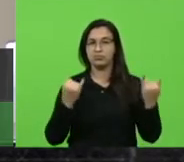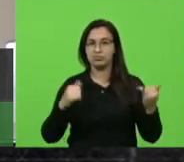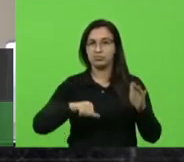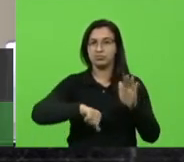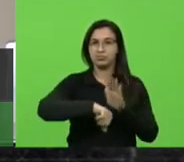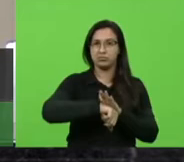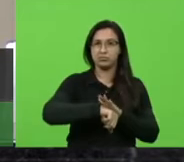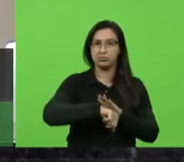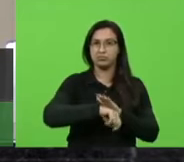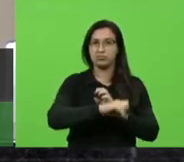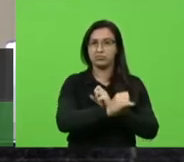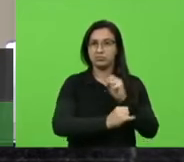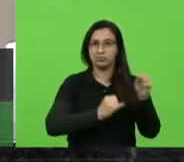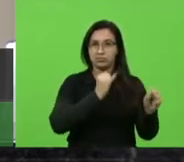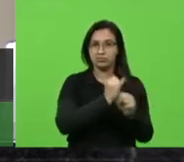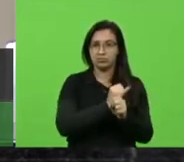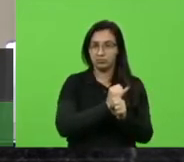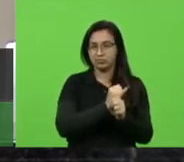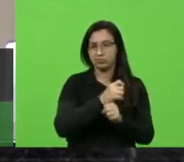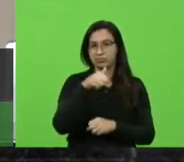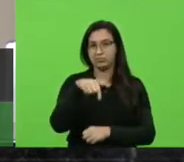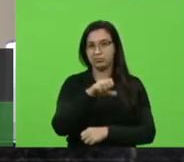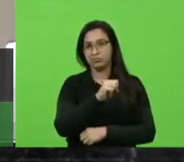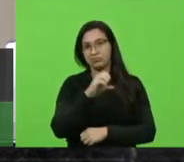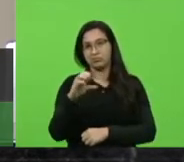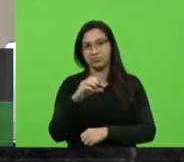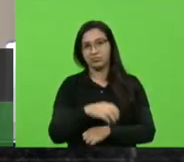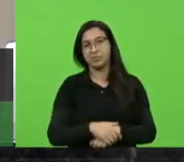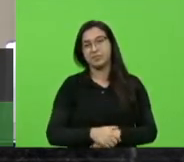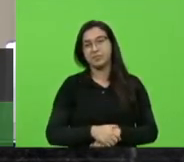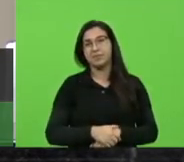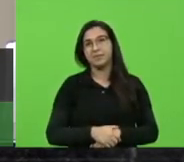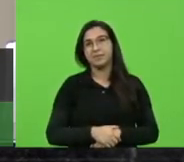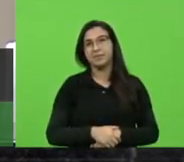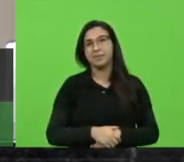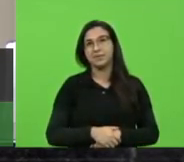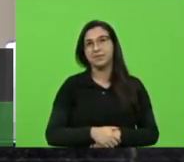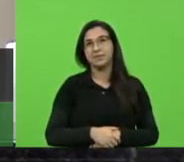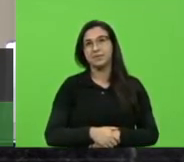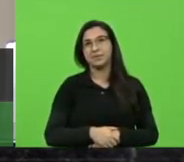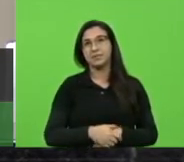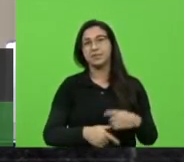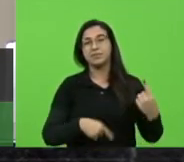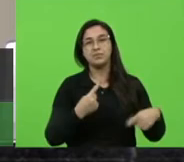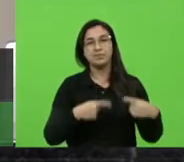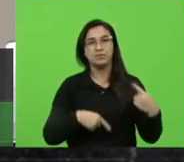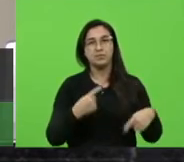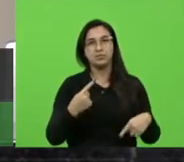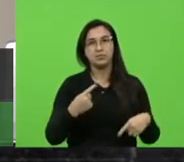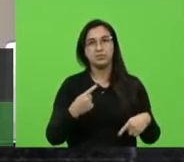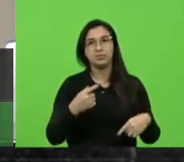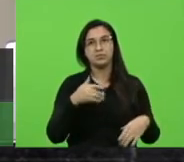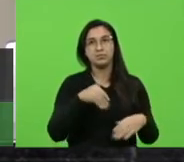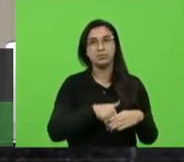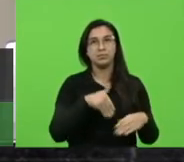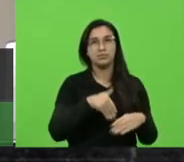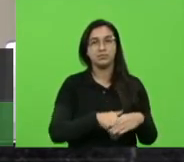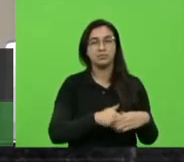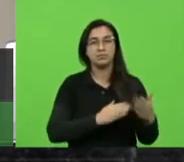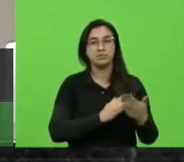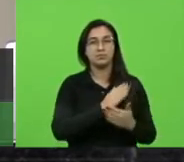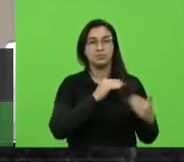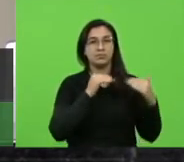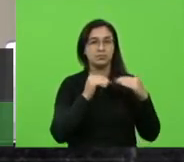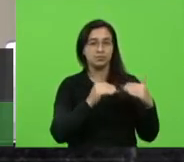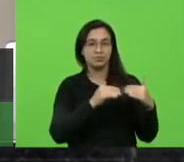no Estado de Santa Catarina. Em discussão. Não havendo quem queira discutir, em votação. Deputados que aprovam, permaneçam como se encontram. Aprovado